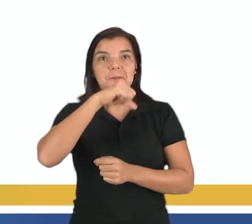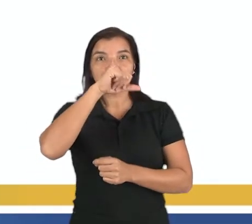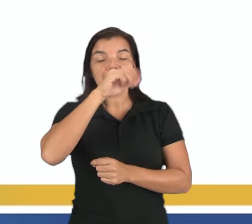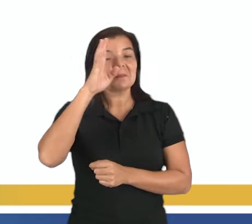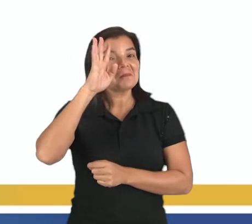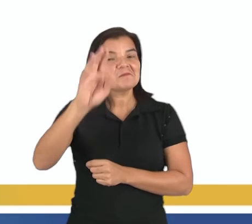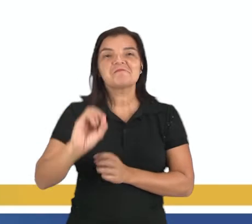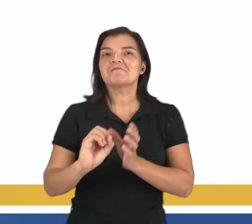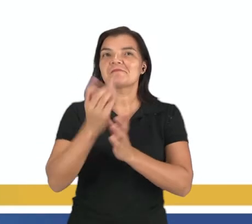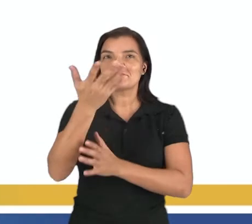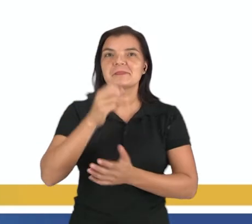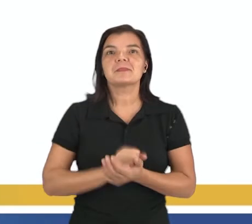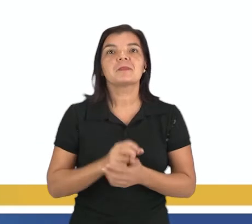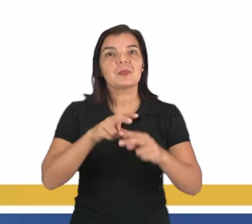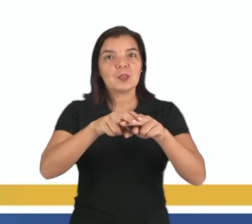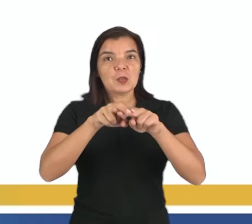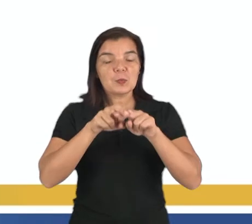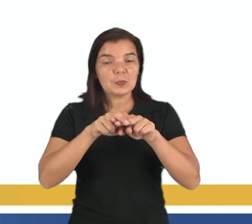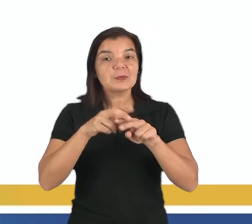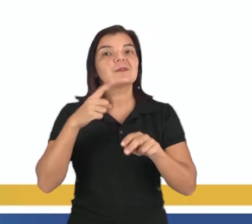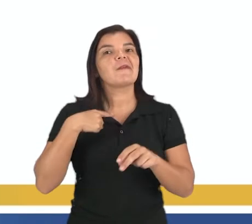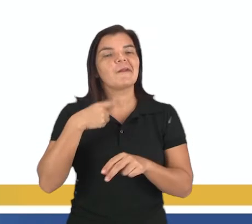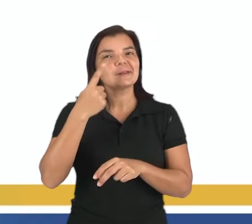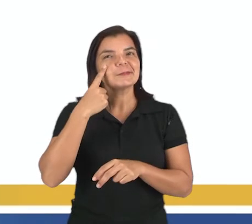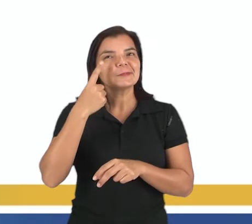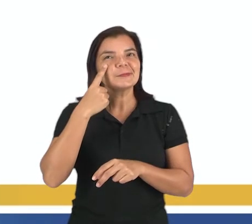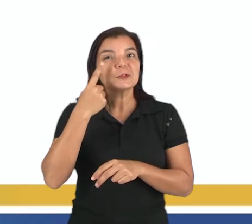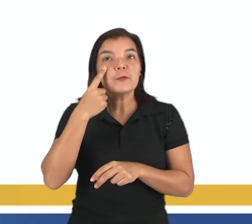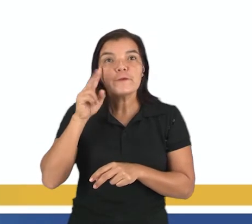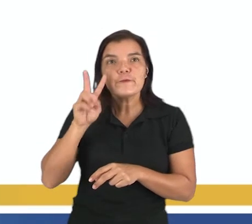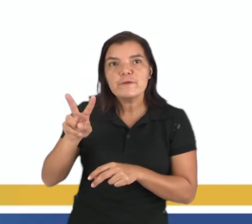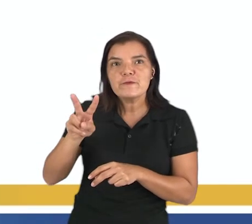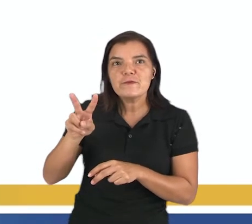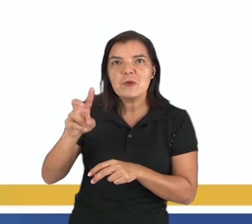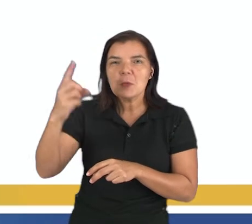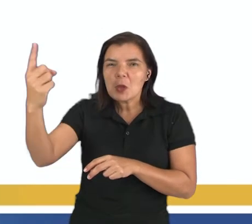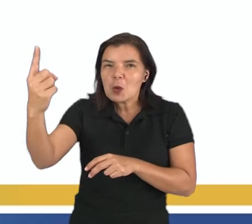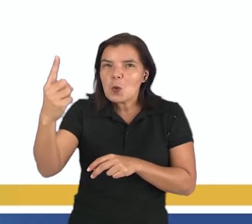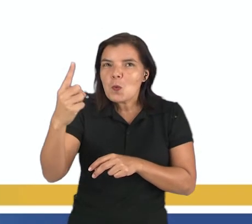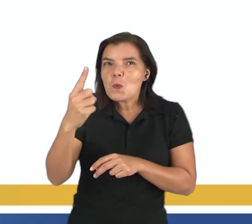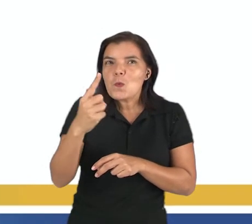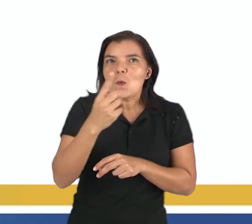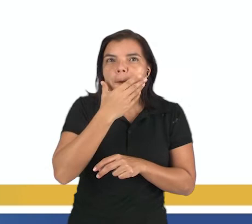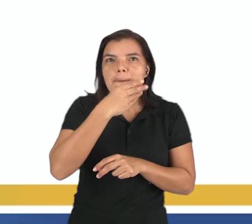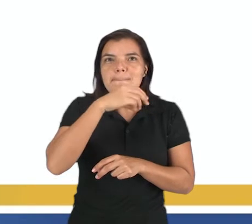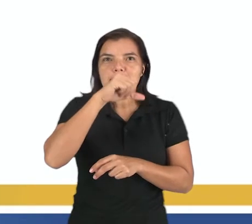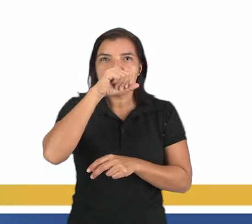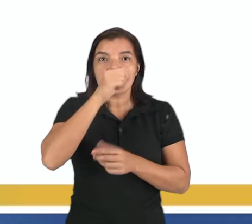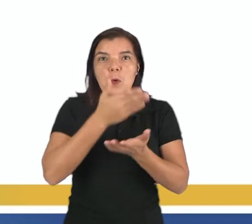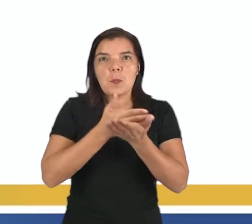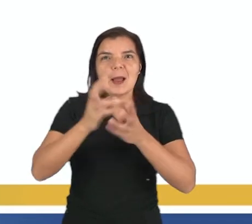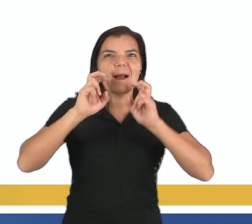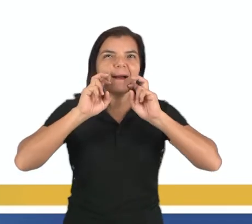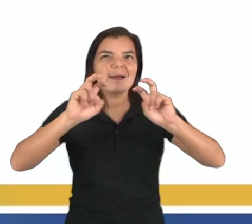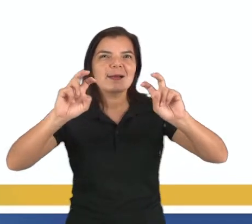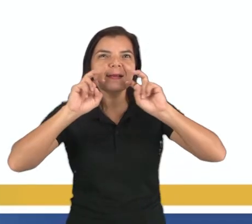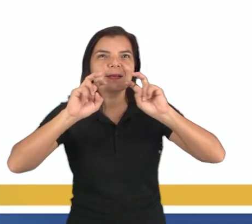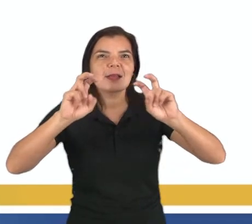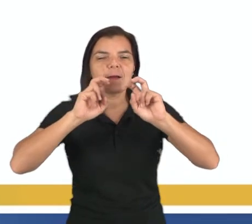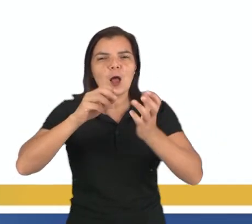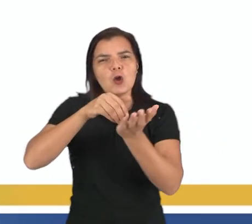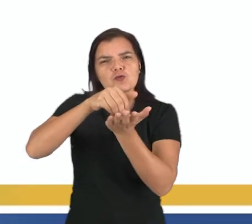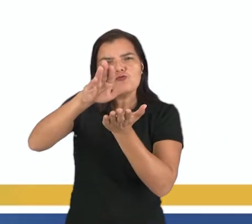nem sonhava acontecer. Por isso, quando víamos vir em direção do roçado, começávamos a